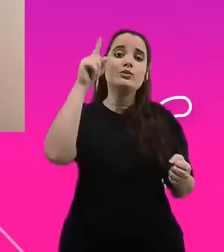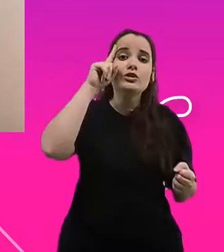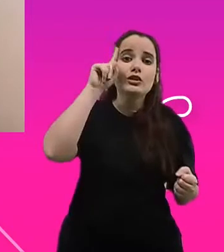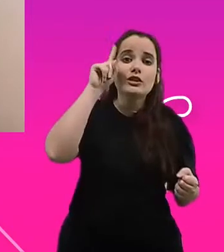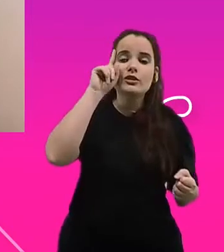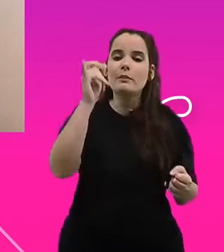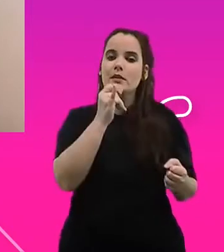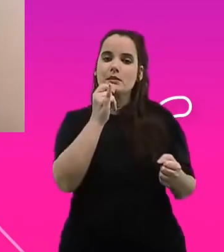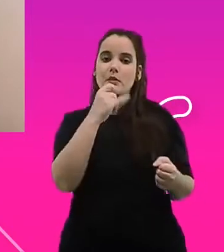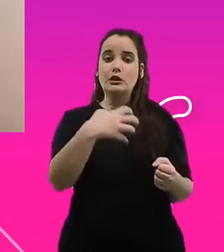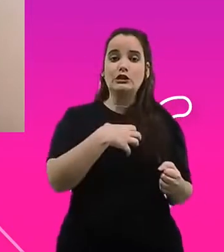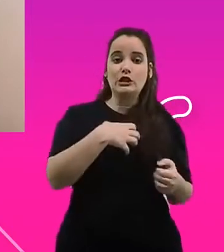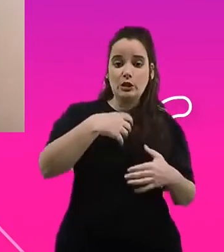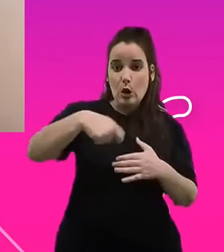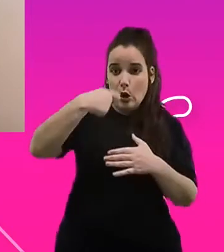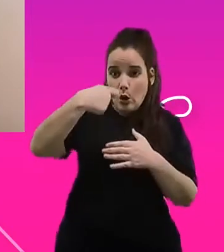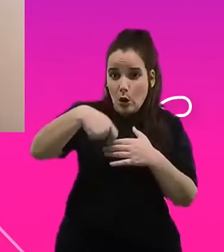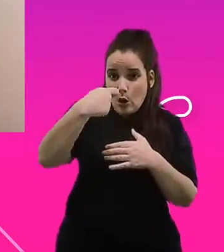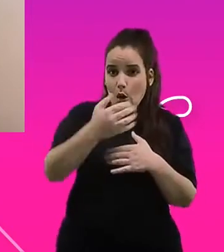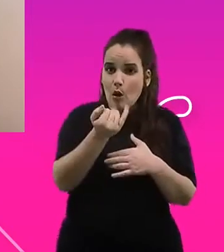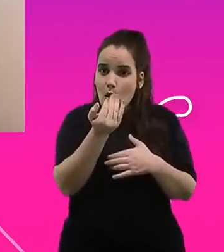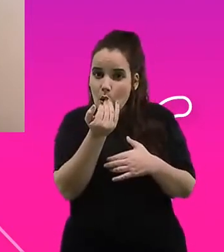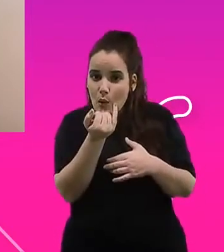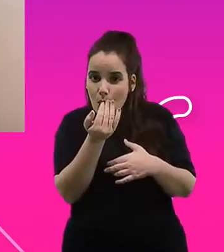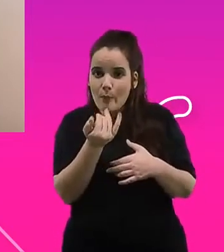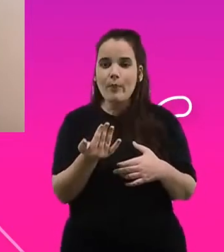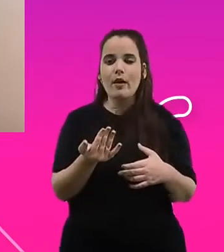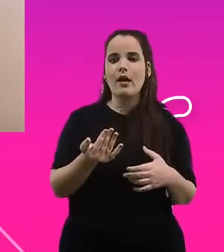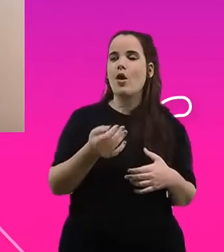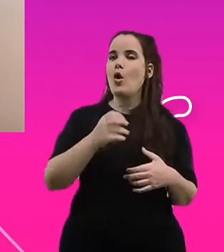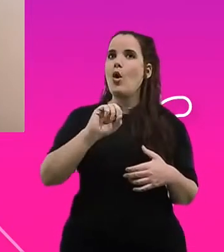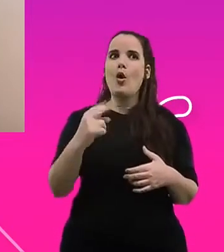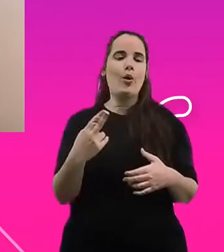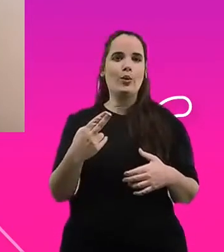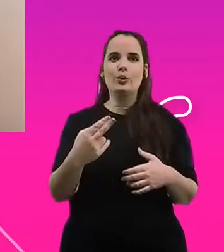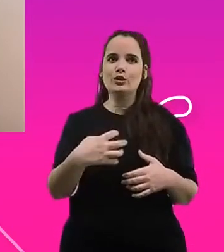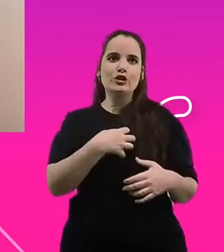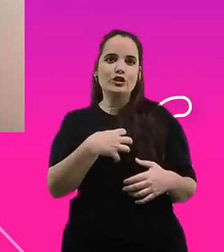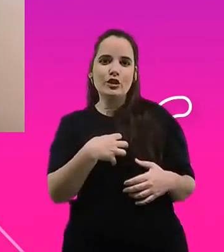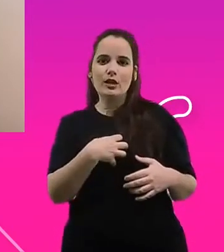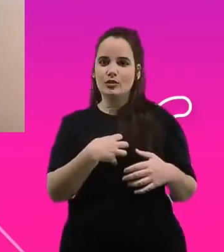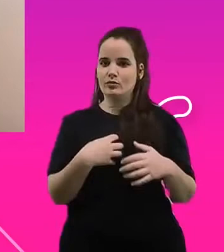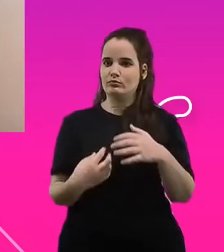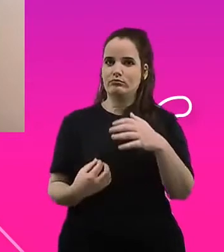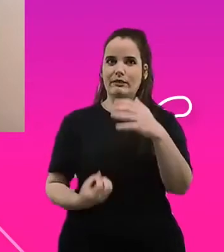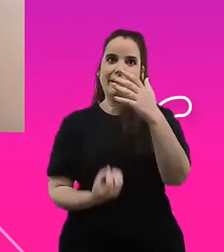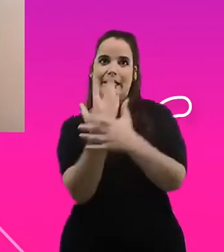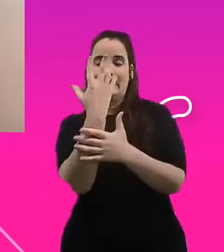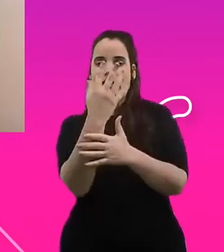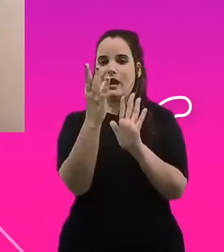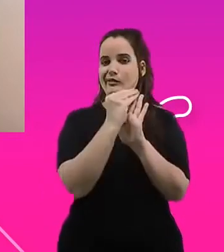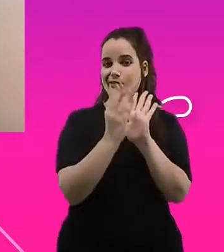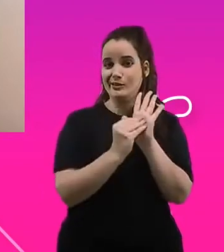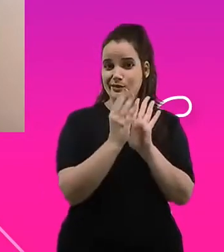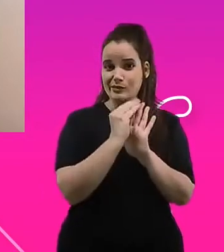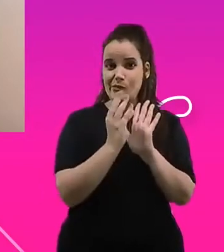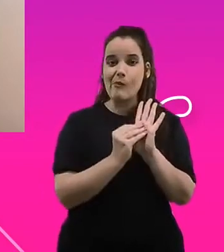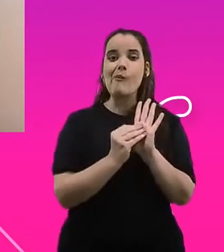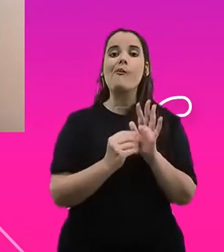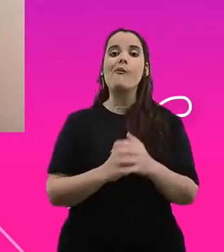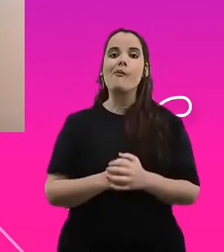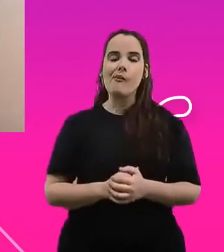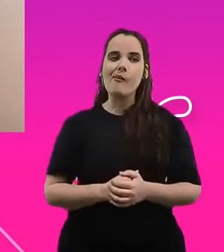jeito... de produzir conteúdo. Eu acredito que é possível, mas não é